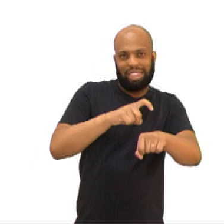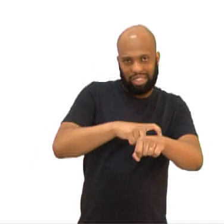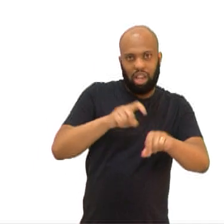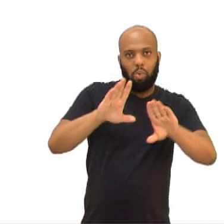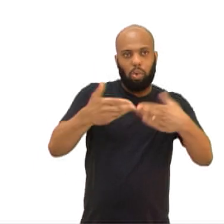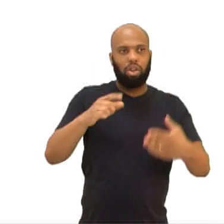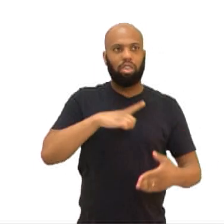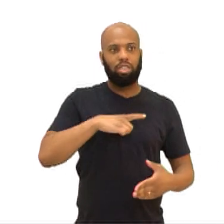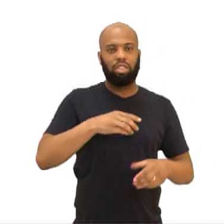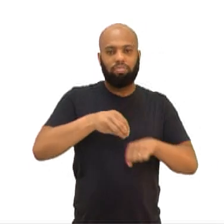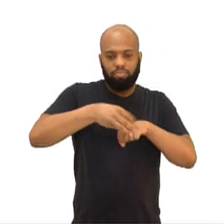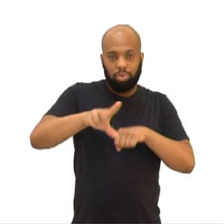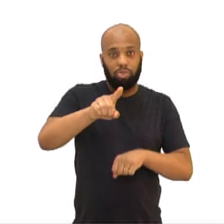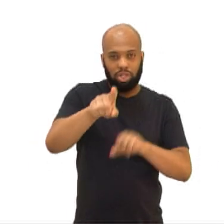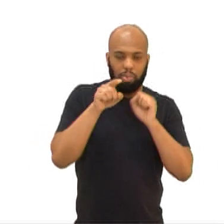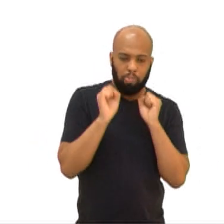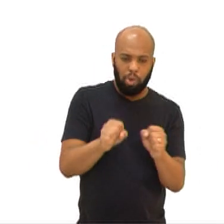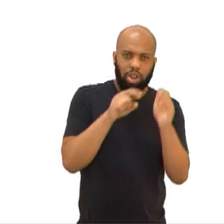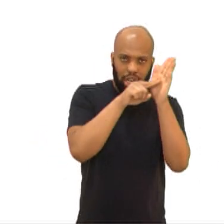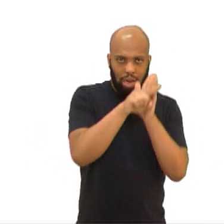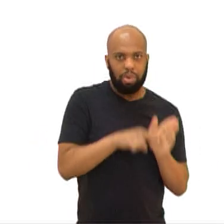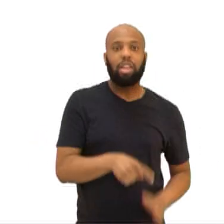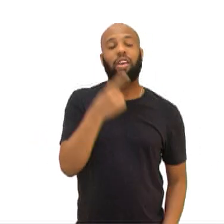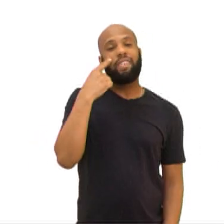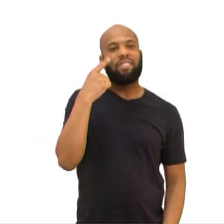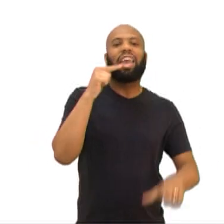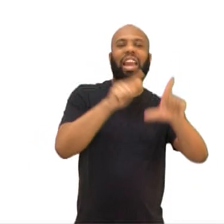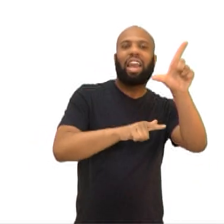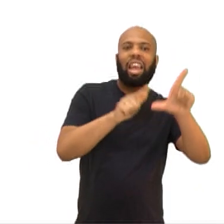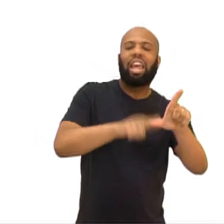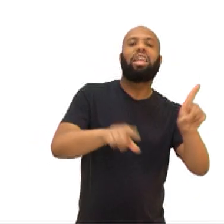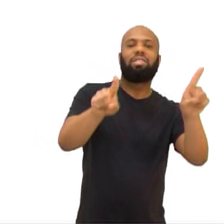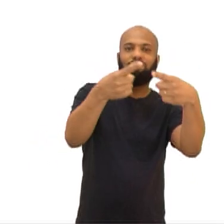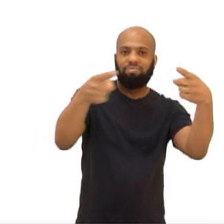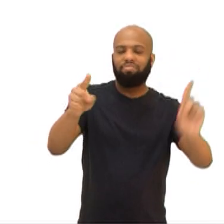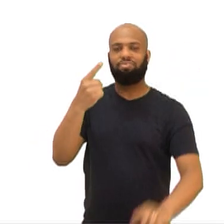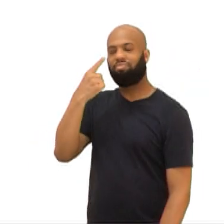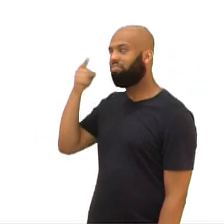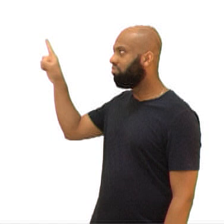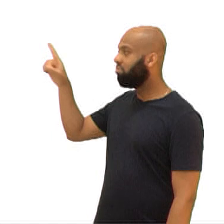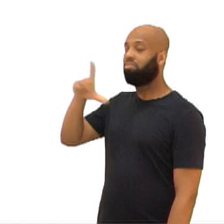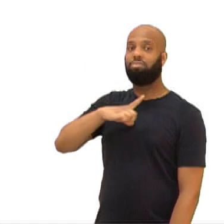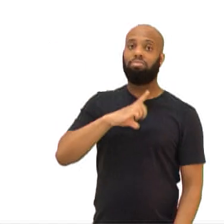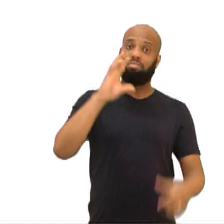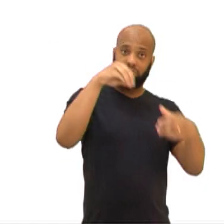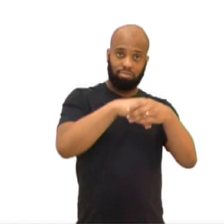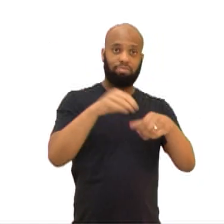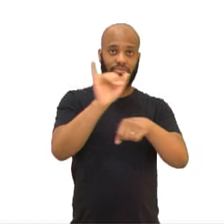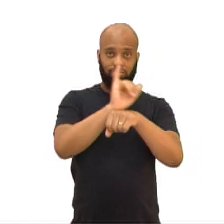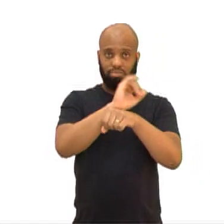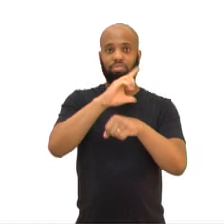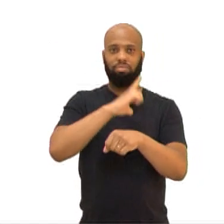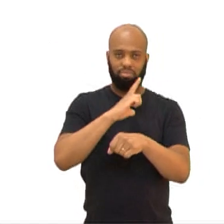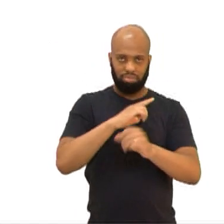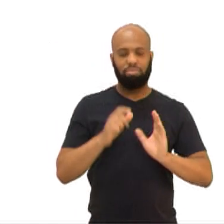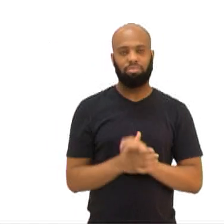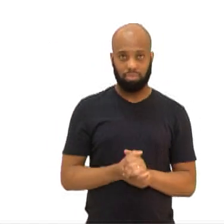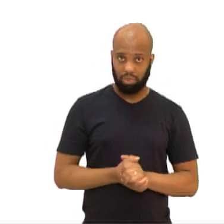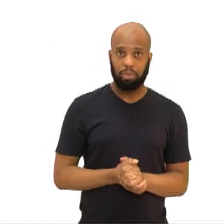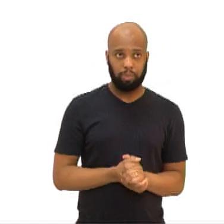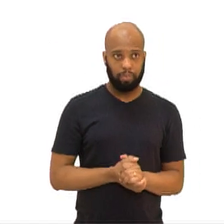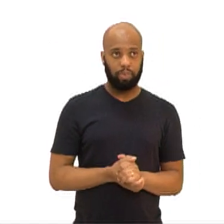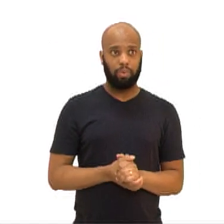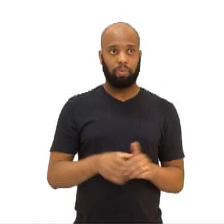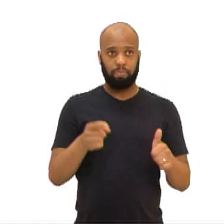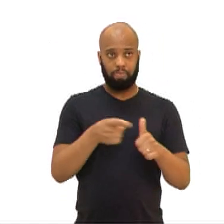então eu vou dar 2 sugestões. Eu quero muito que vocês pesquisem essas 2 músicas que eu vou deixar aqui para vocês. Elas estão na íntegra no YouTube.